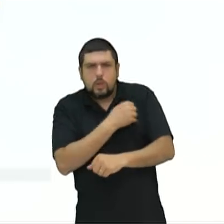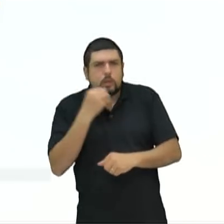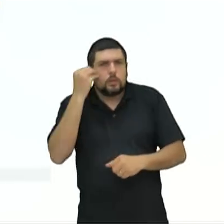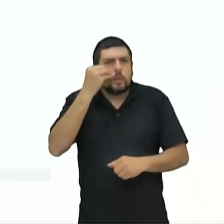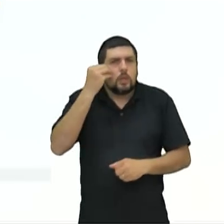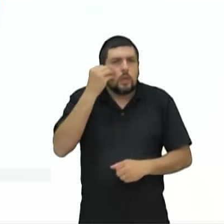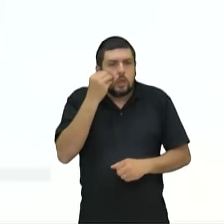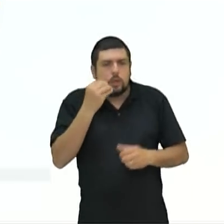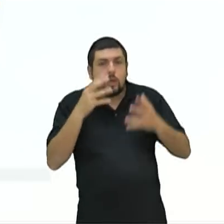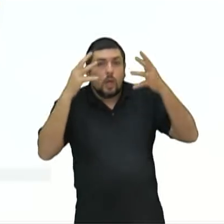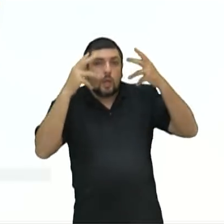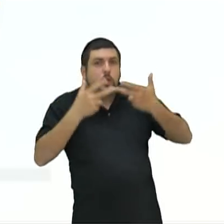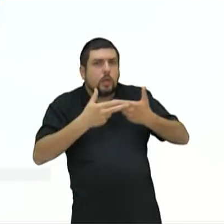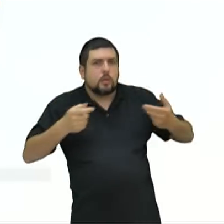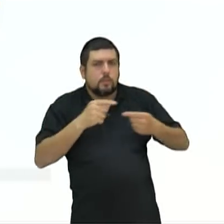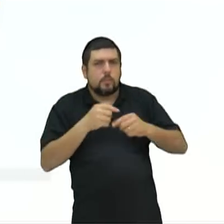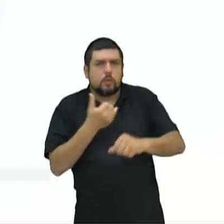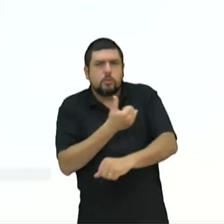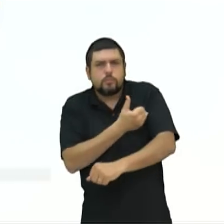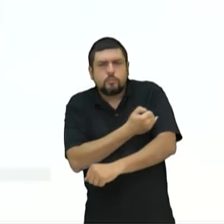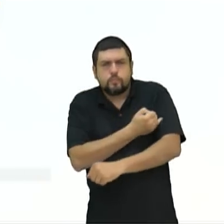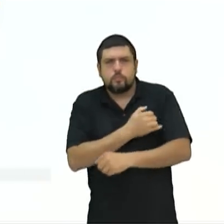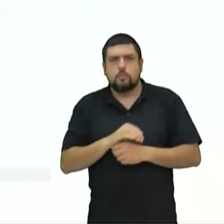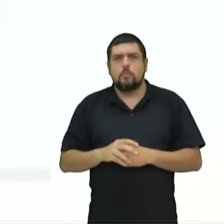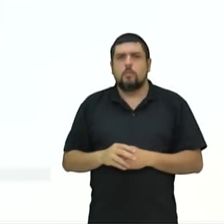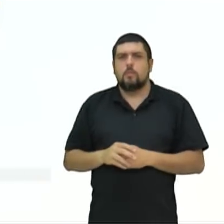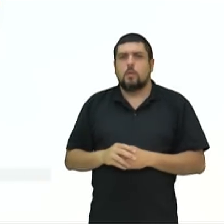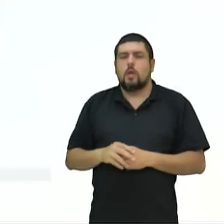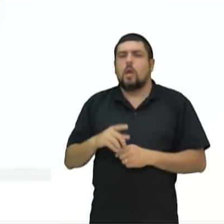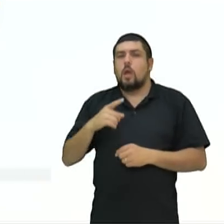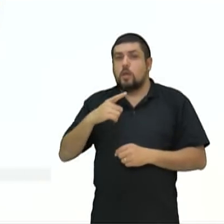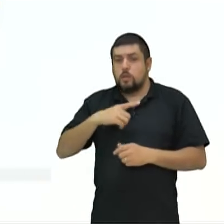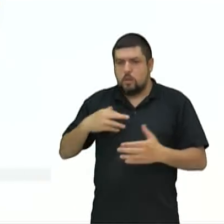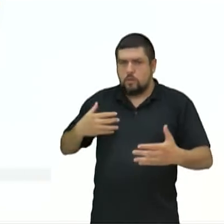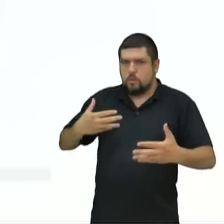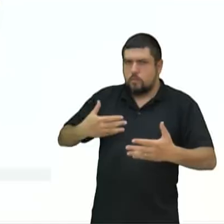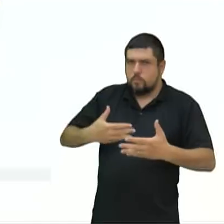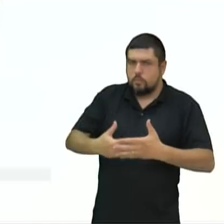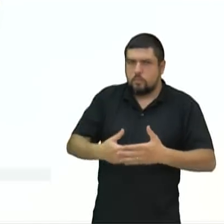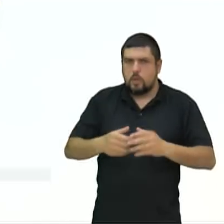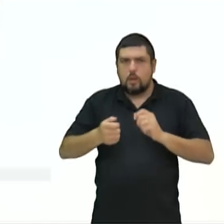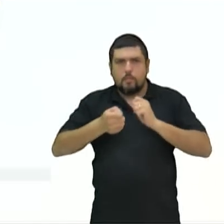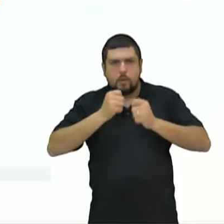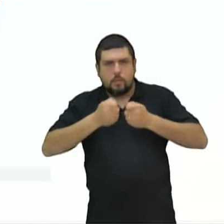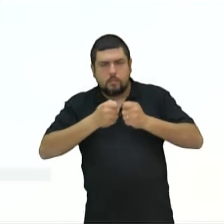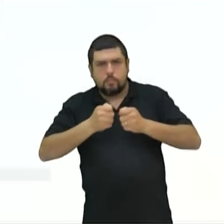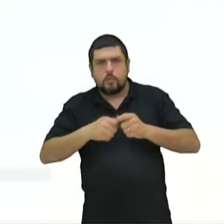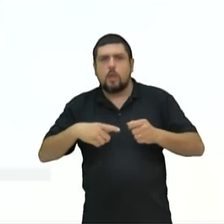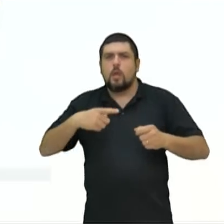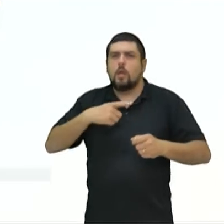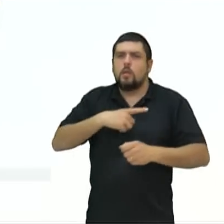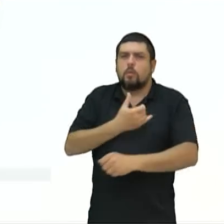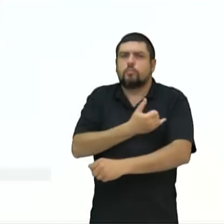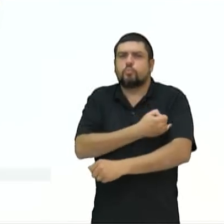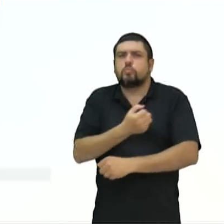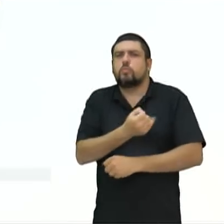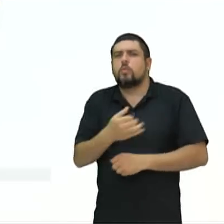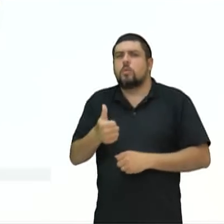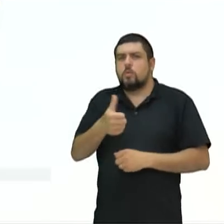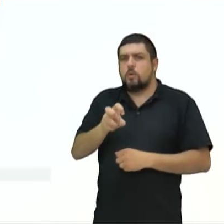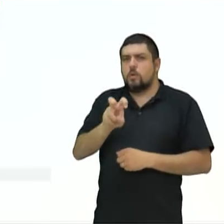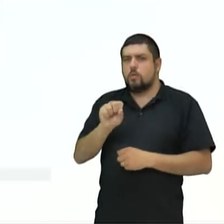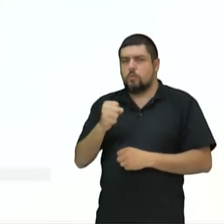está dizendo na reportagem que a gente tem ali 158 vacinas até o dia da reportagem, tá? Que estão sendo desenvolvidas pelo mundo.